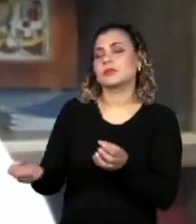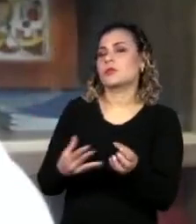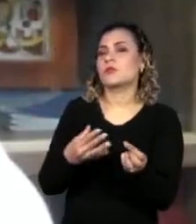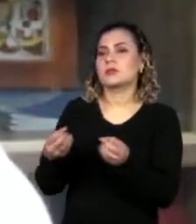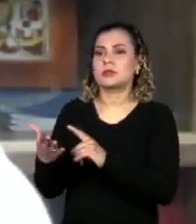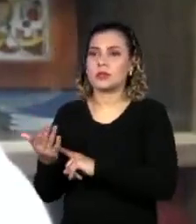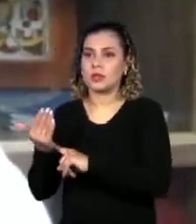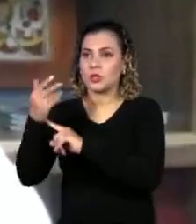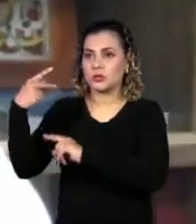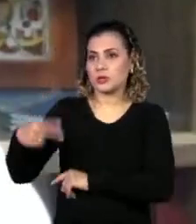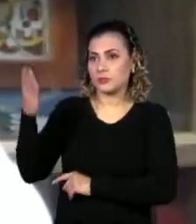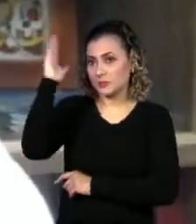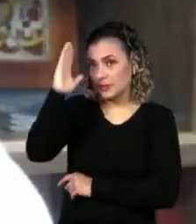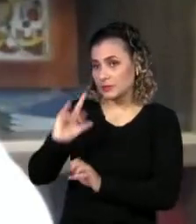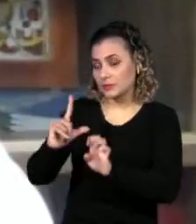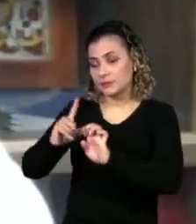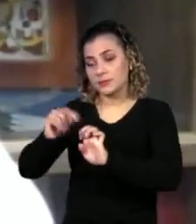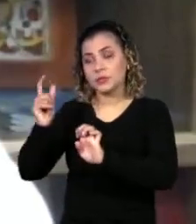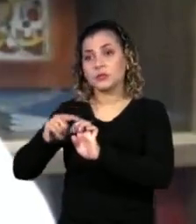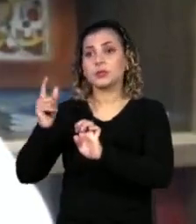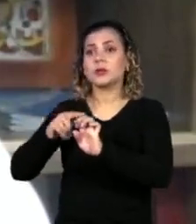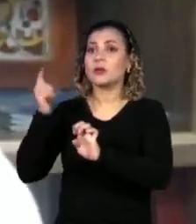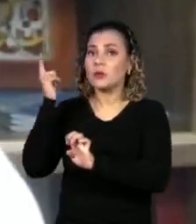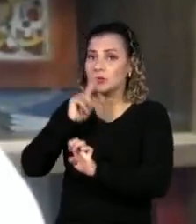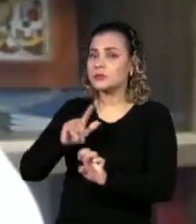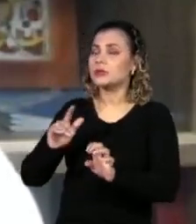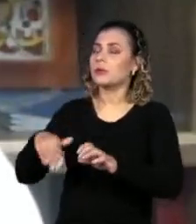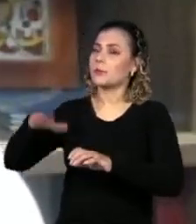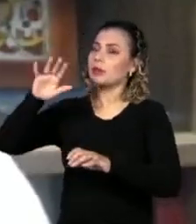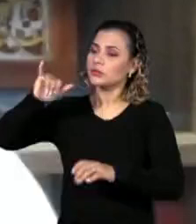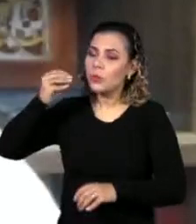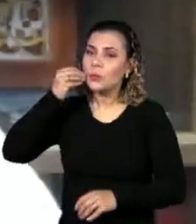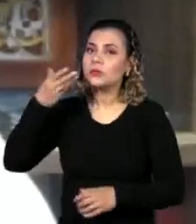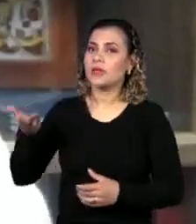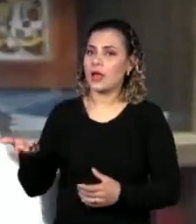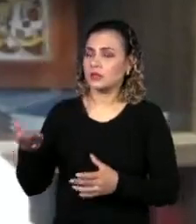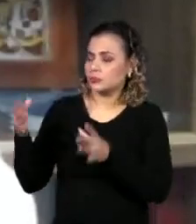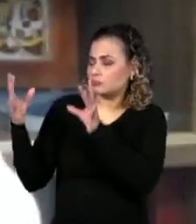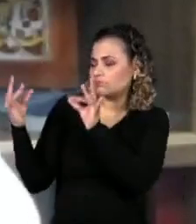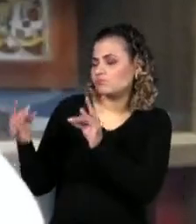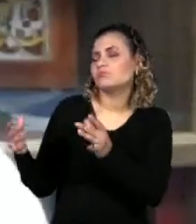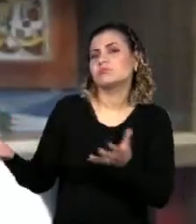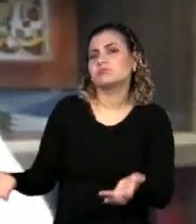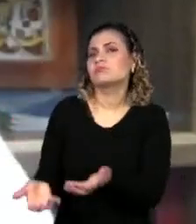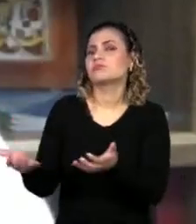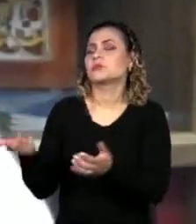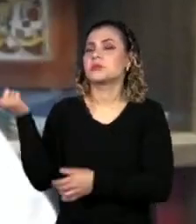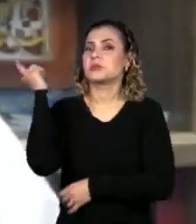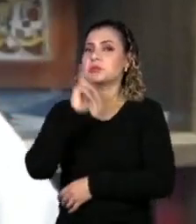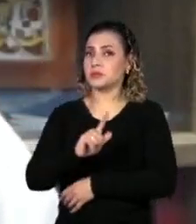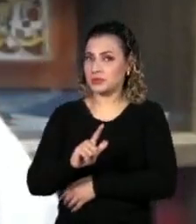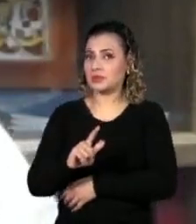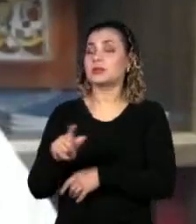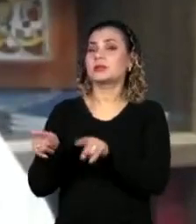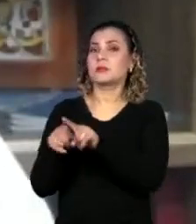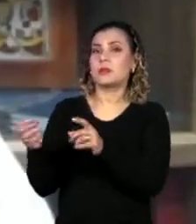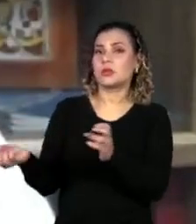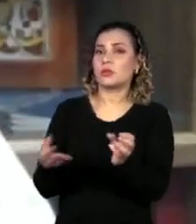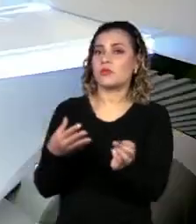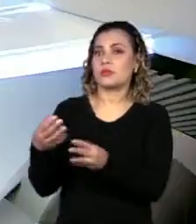no Brasil, que esse empreendedorismo seja um empreendedorismo mais por oportunidade, de maior intensidade de inovação.